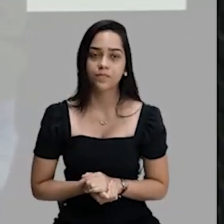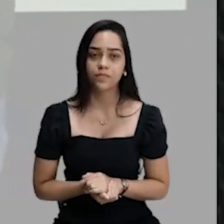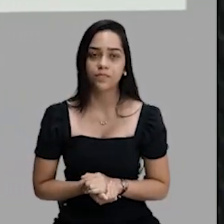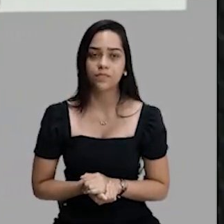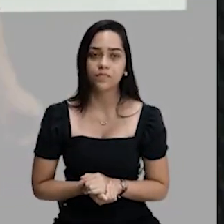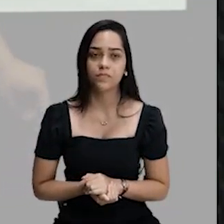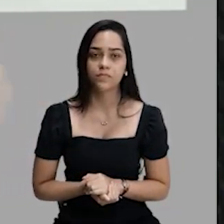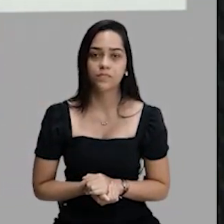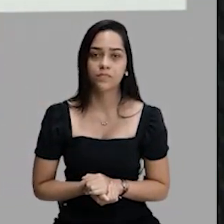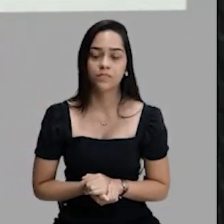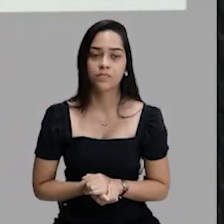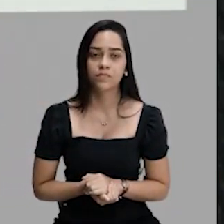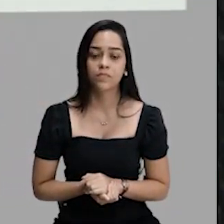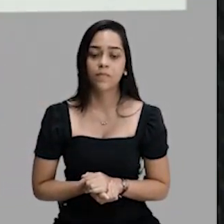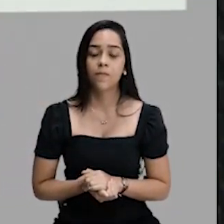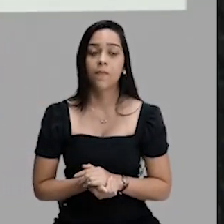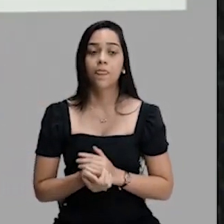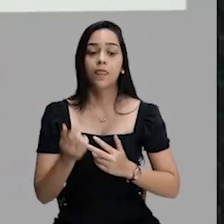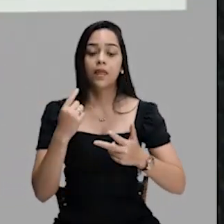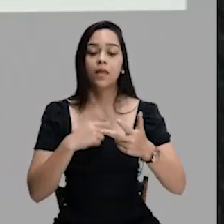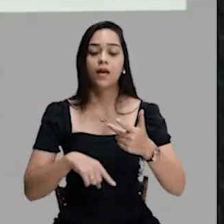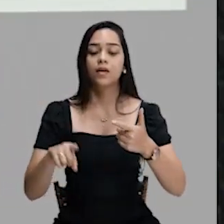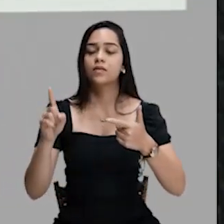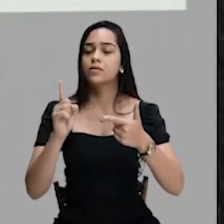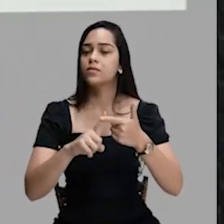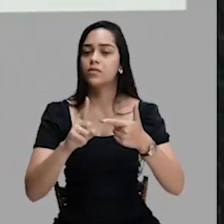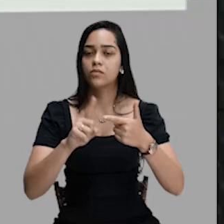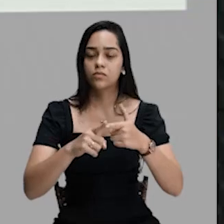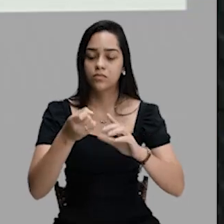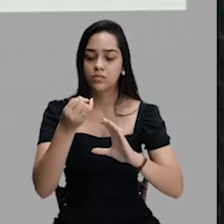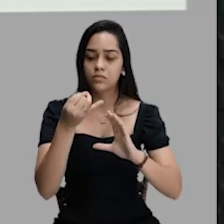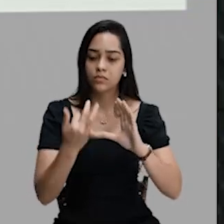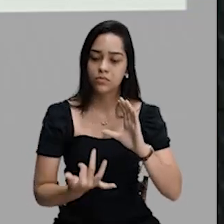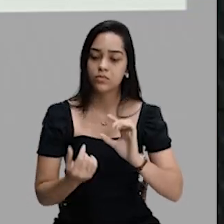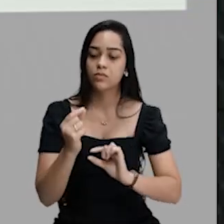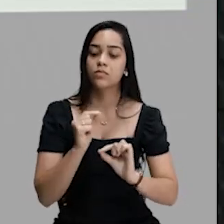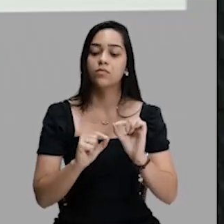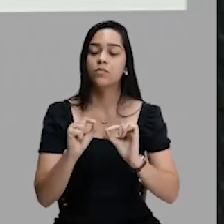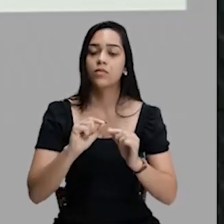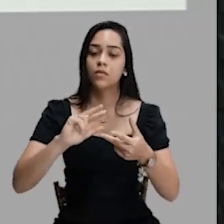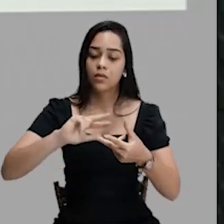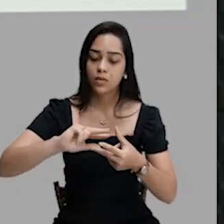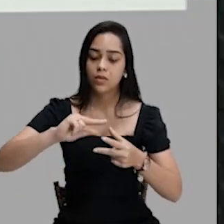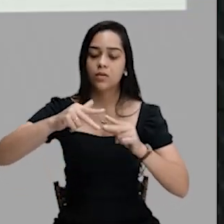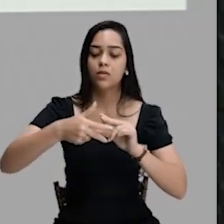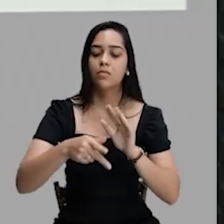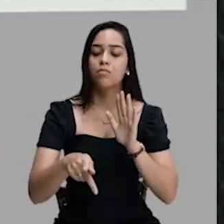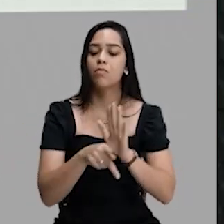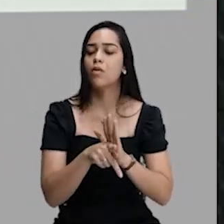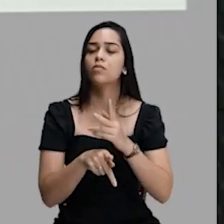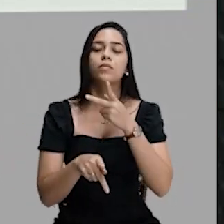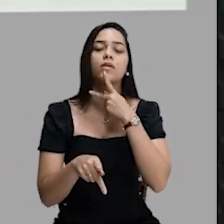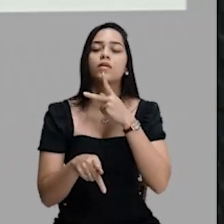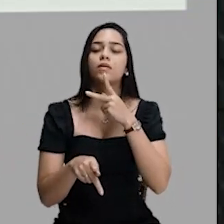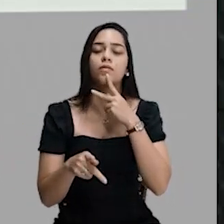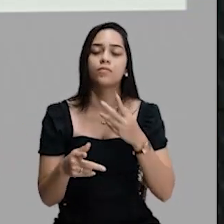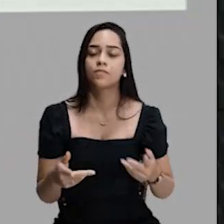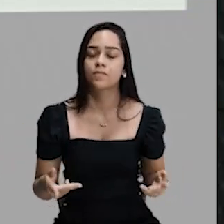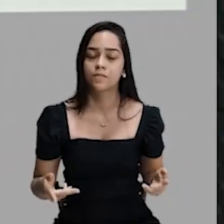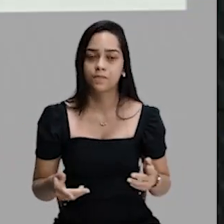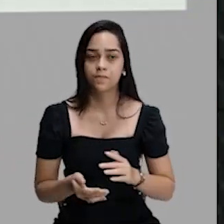beleza? Bom, qual é a segunda característica para que um poliedro seja considerado um poliedro de